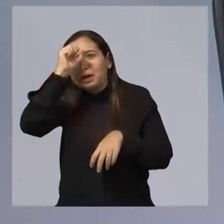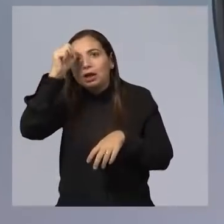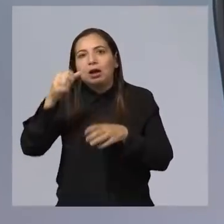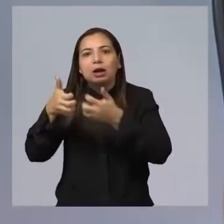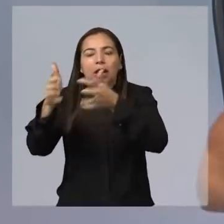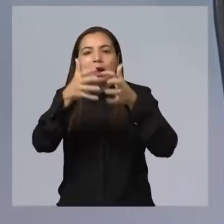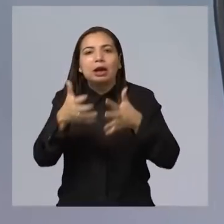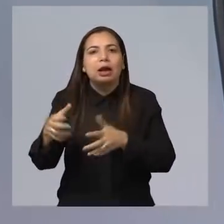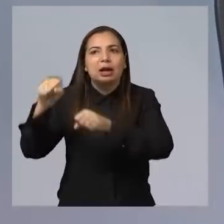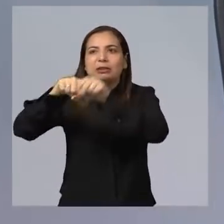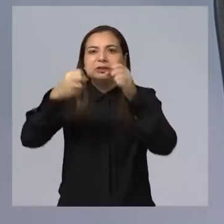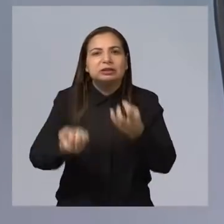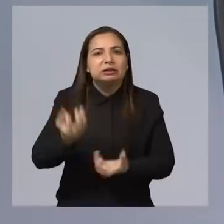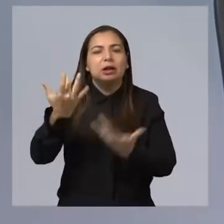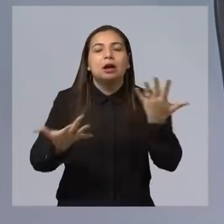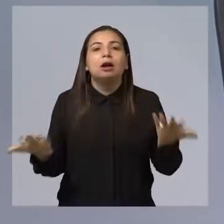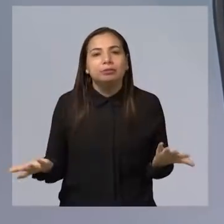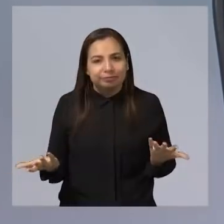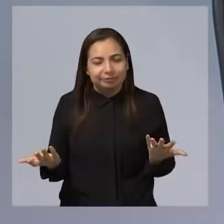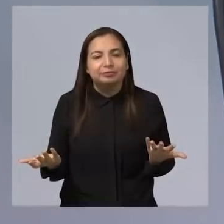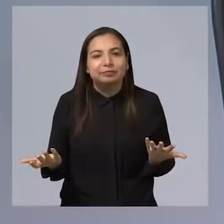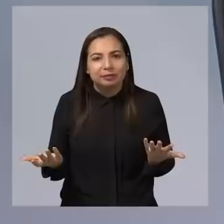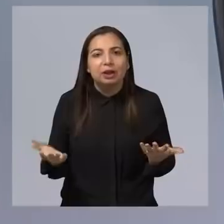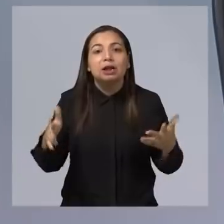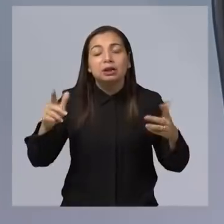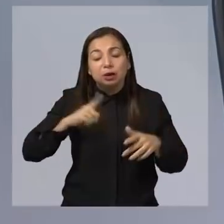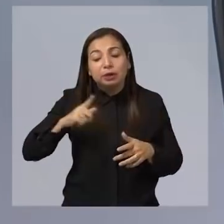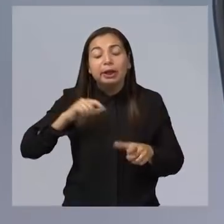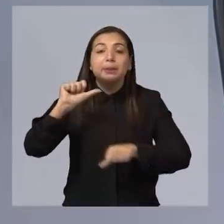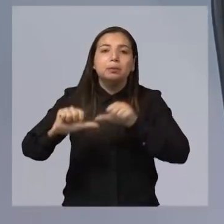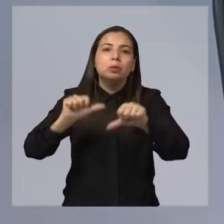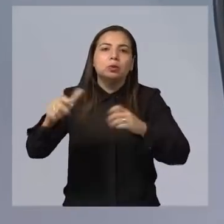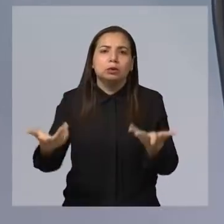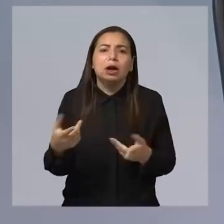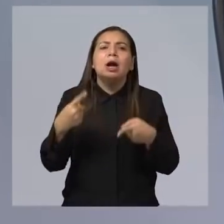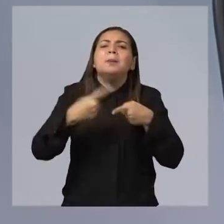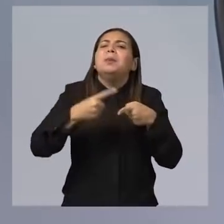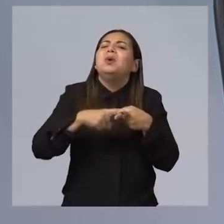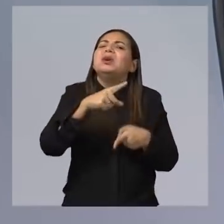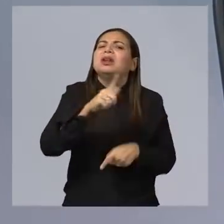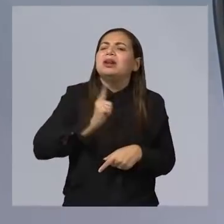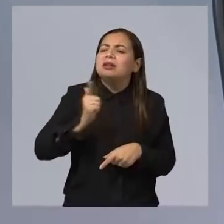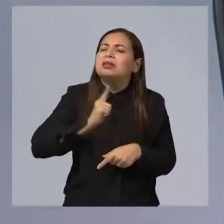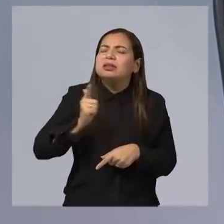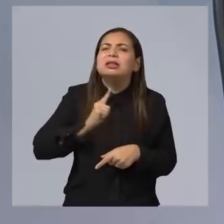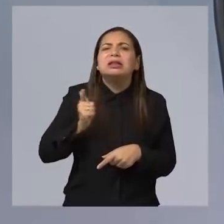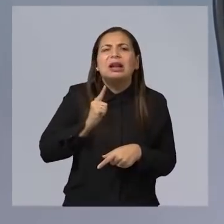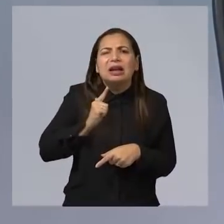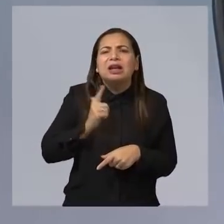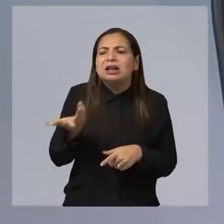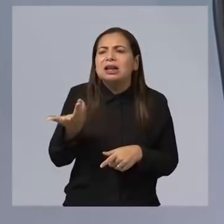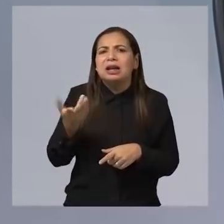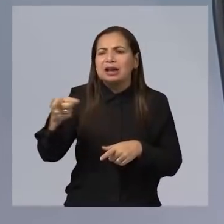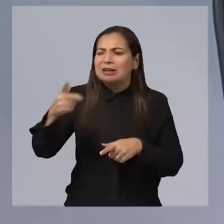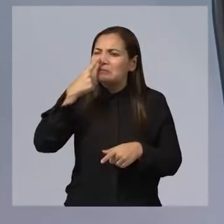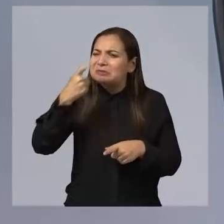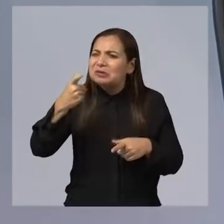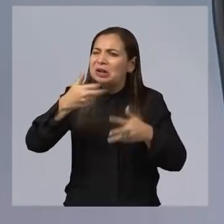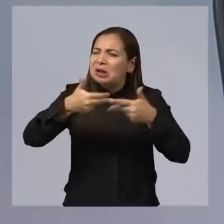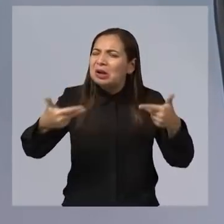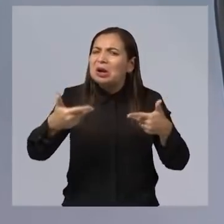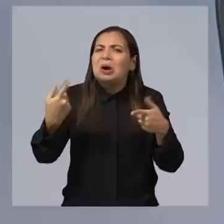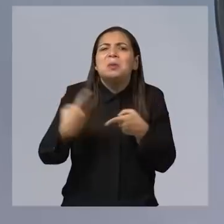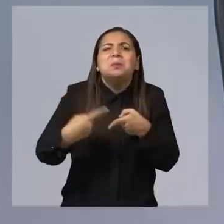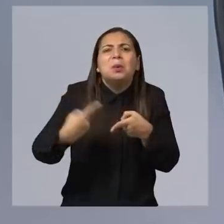Por que eles vivem num chiqueiro? Que o senhor não imagina um tanto de lixo que eu tirei lá de dentro. Caminhões, assim, para o senhor ter uma ideia de cada